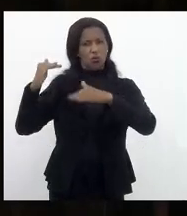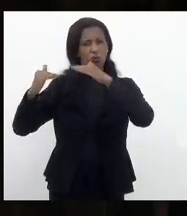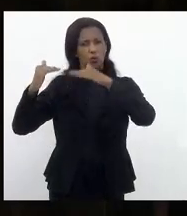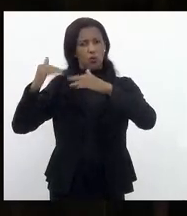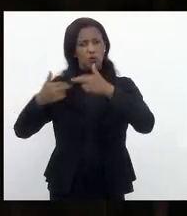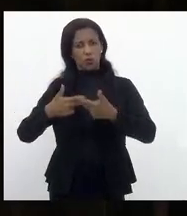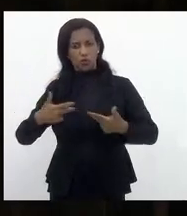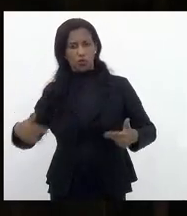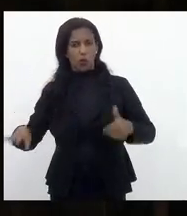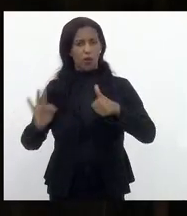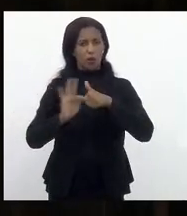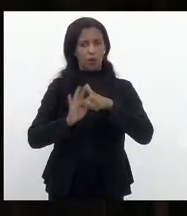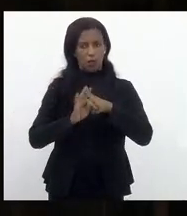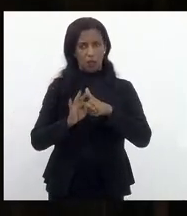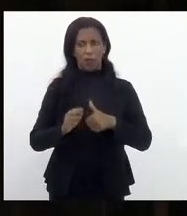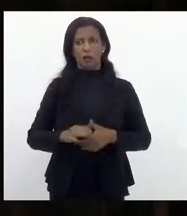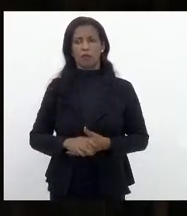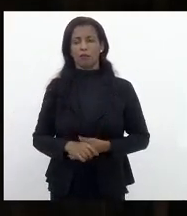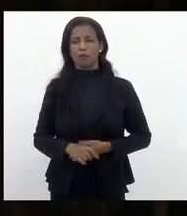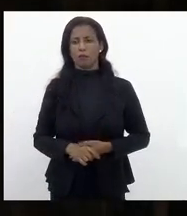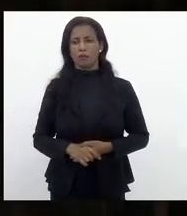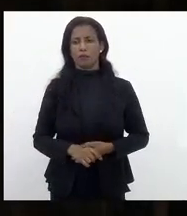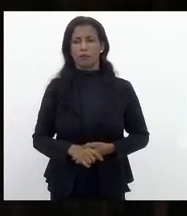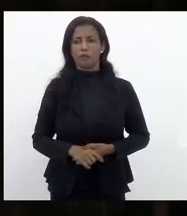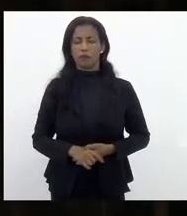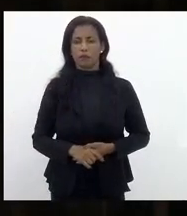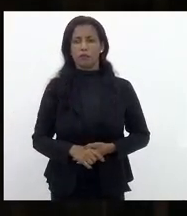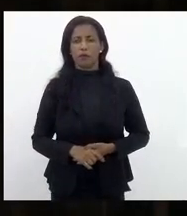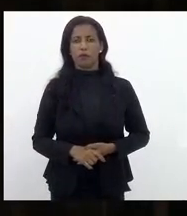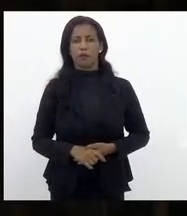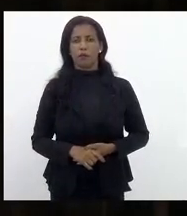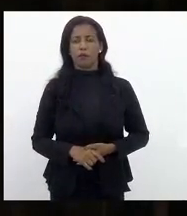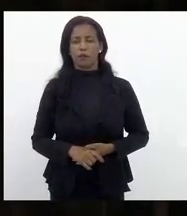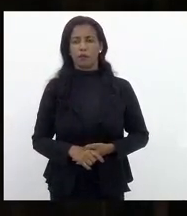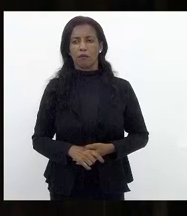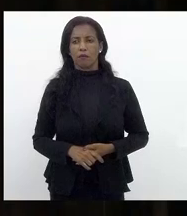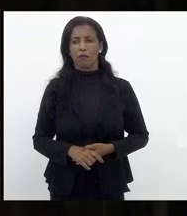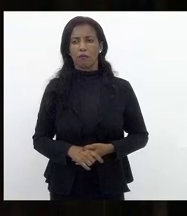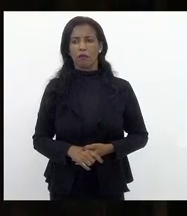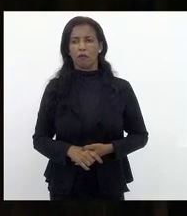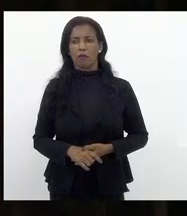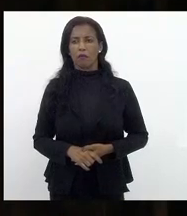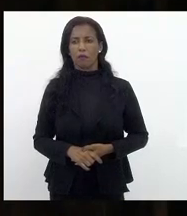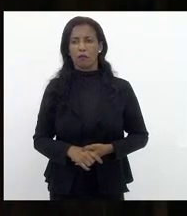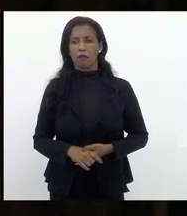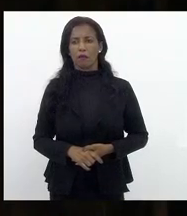e de qualidade técnica inquestionável eu quero dizer que